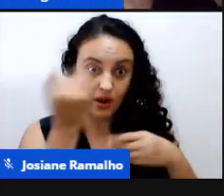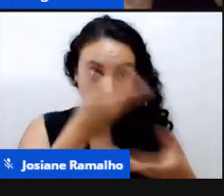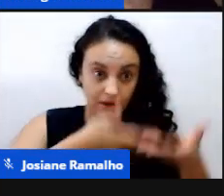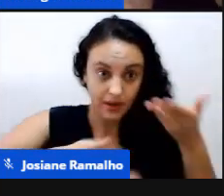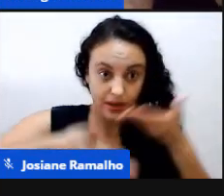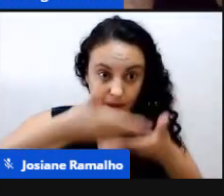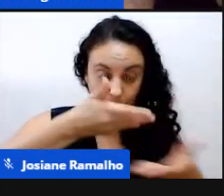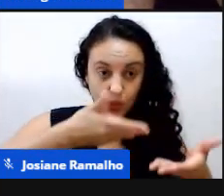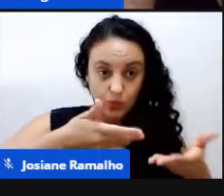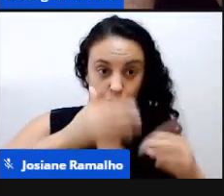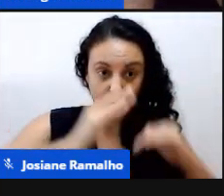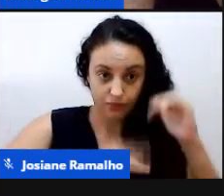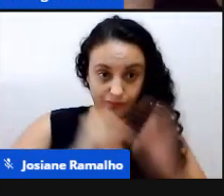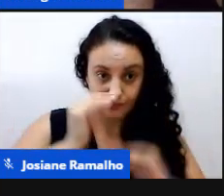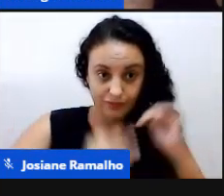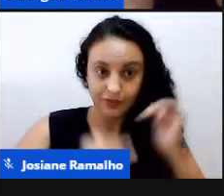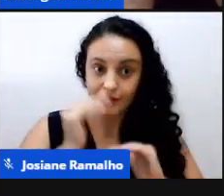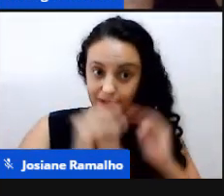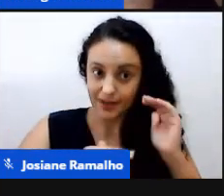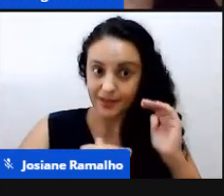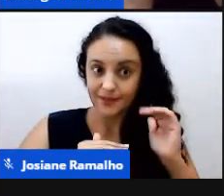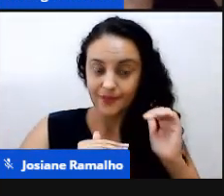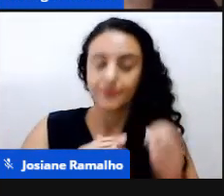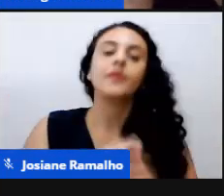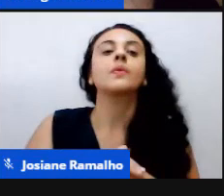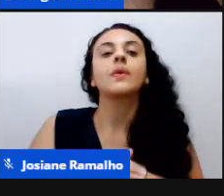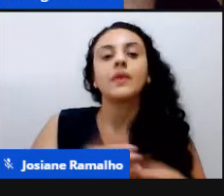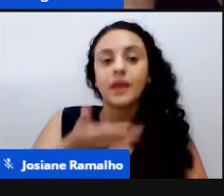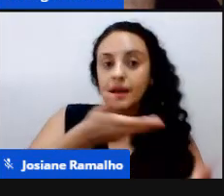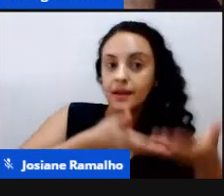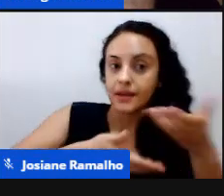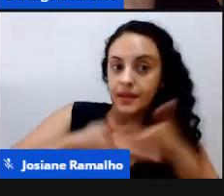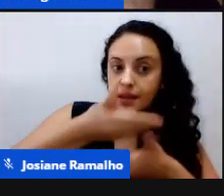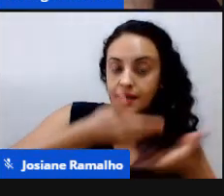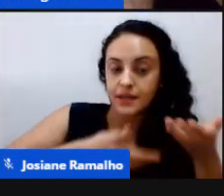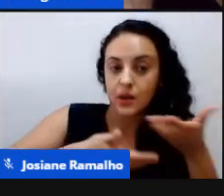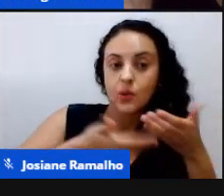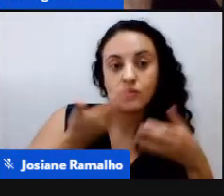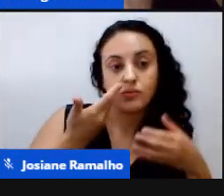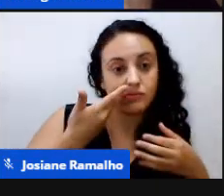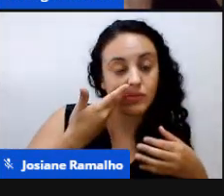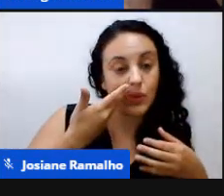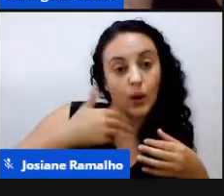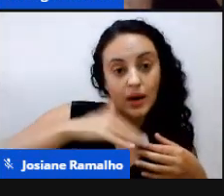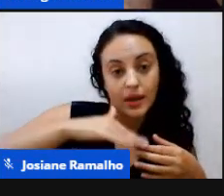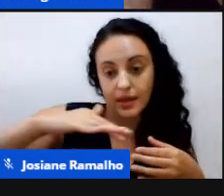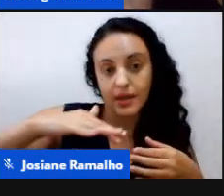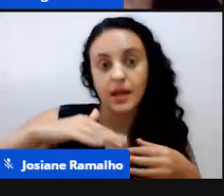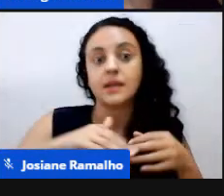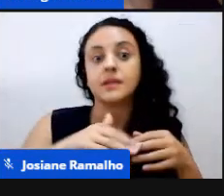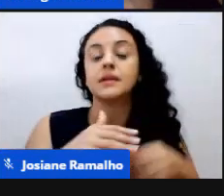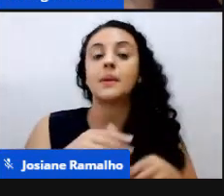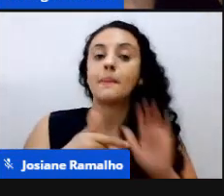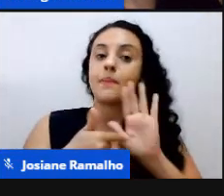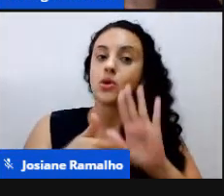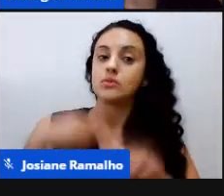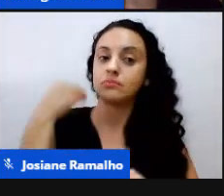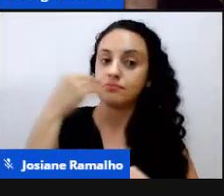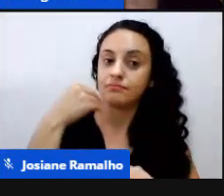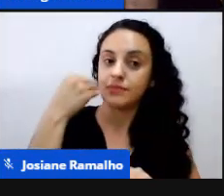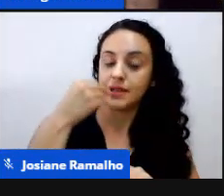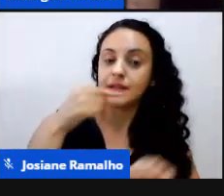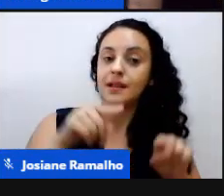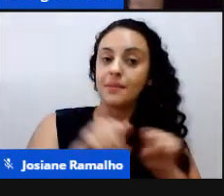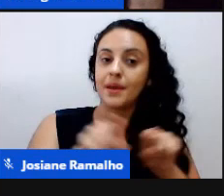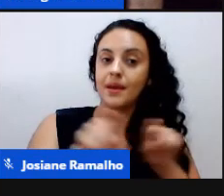educação física, nesse período da criança, ela traz grandes vivências e grandes aprendizagens, Felipe. Vamos lá para o